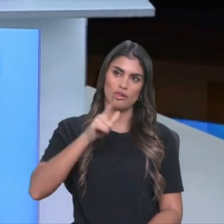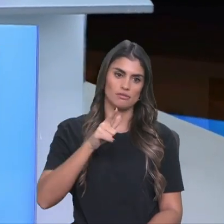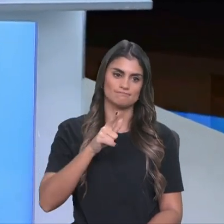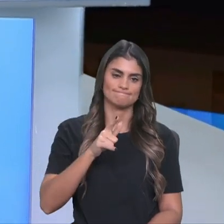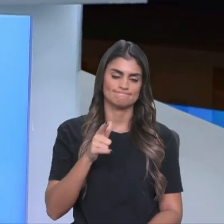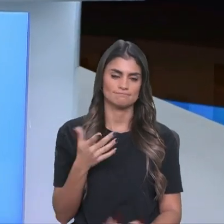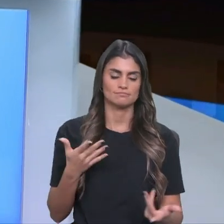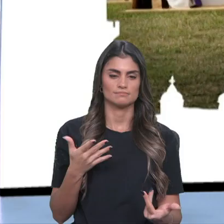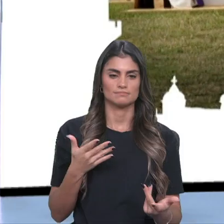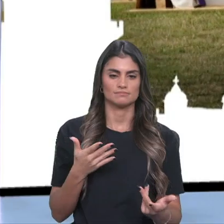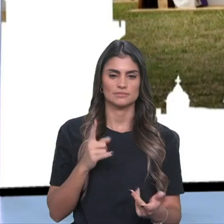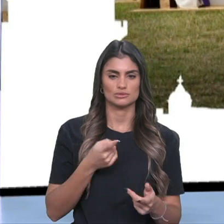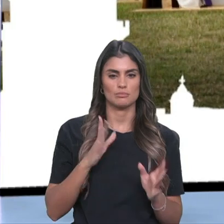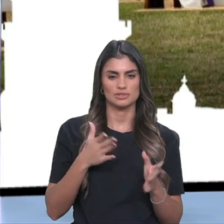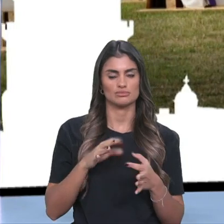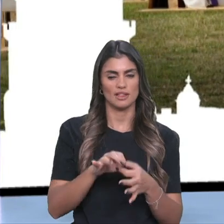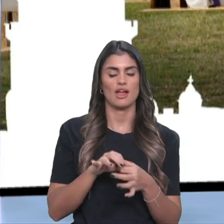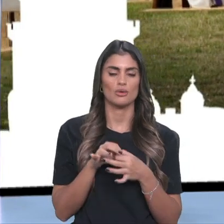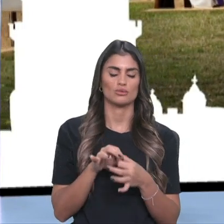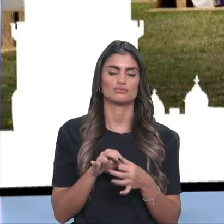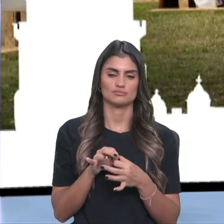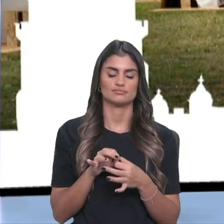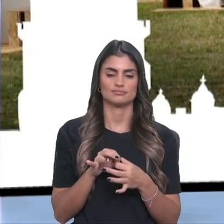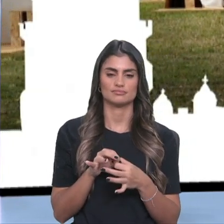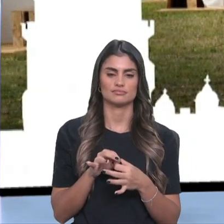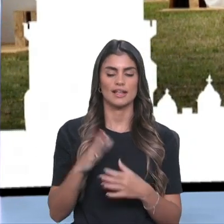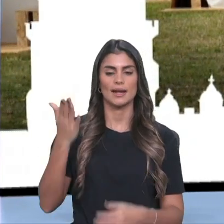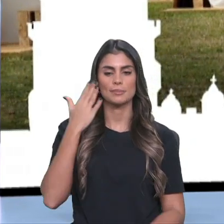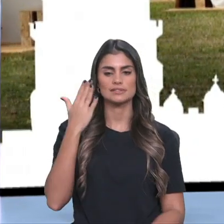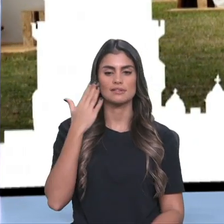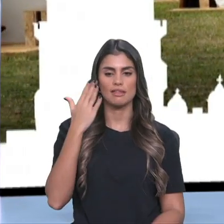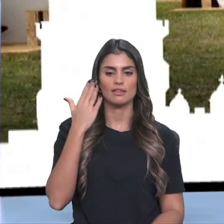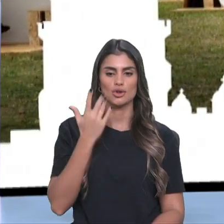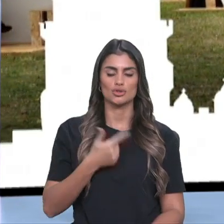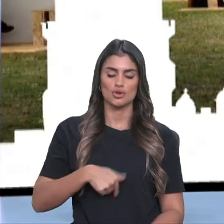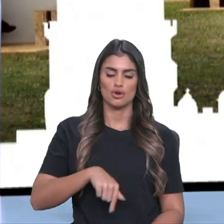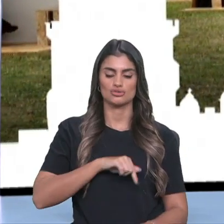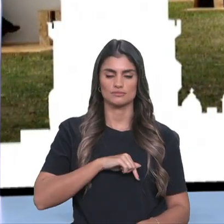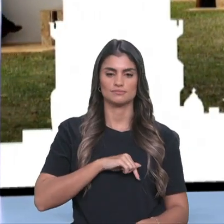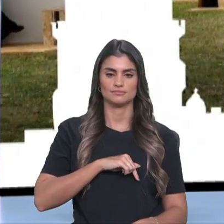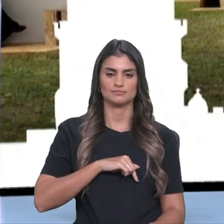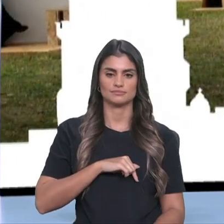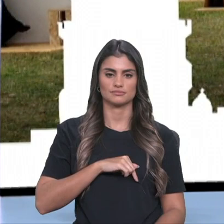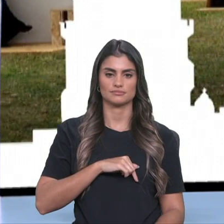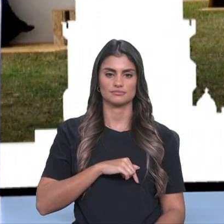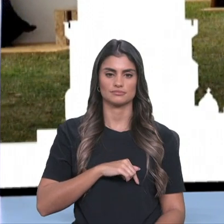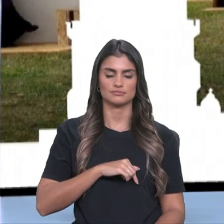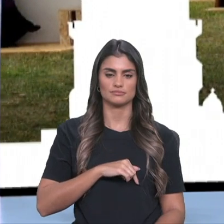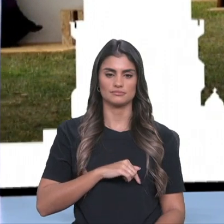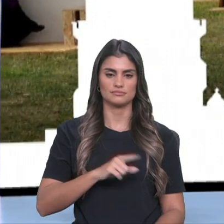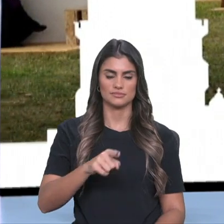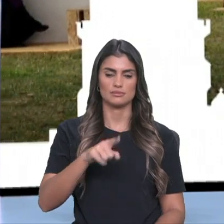isso, de facto, tem que estar interligado, né? A capacidade de nós, através dessa